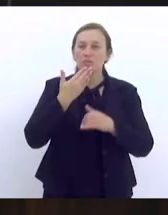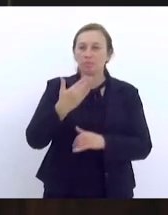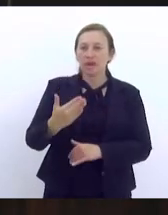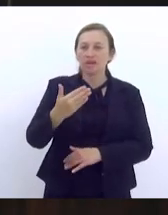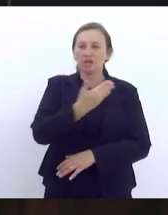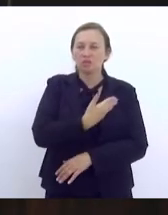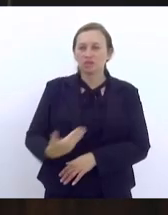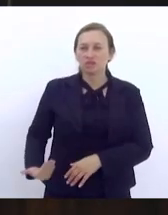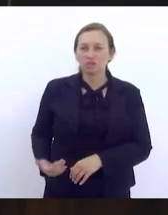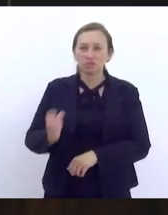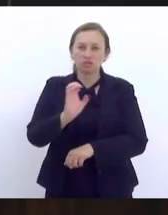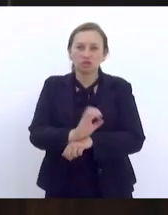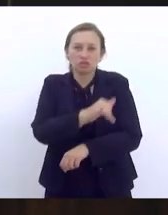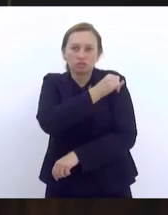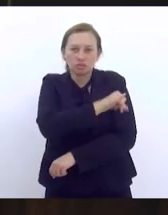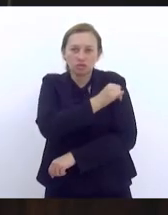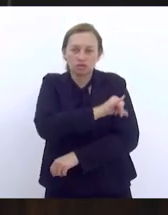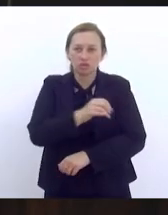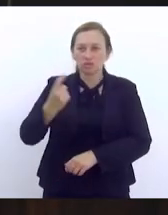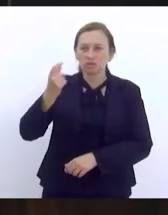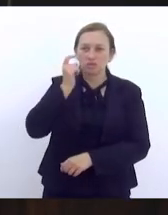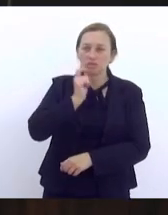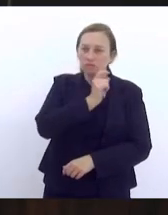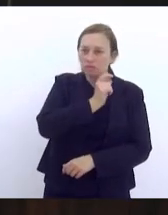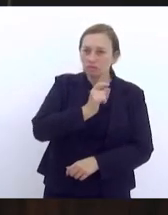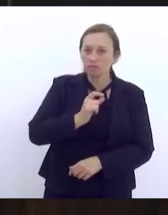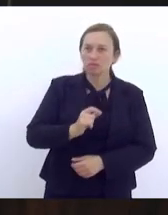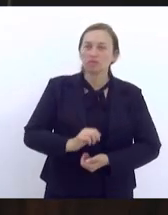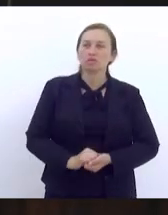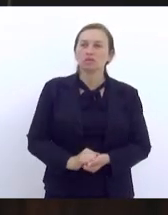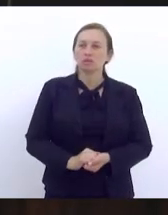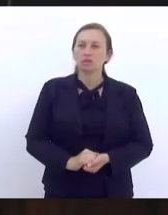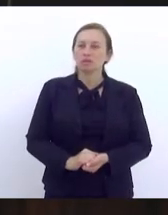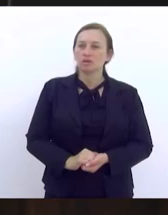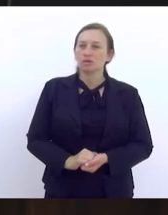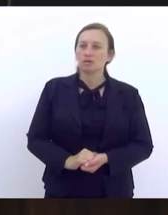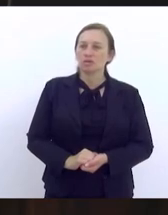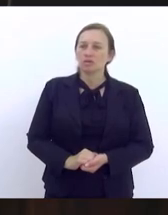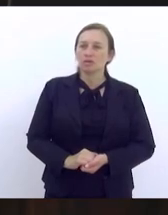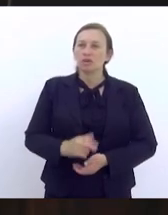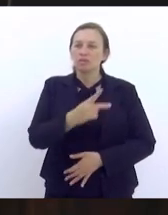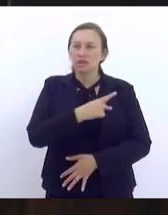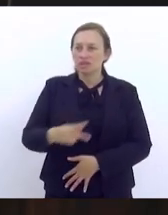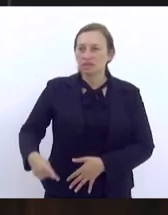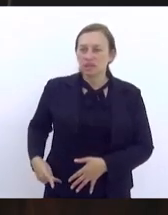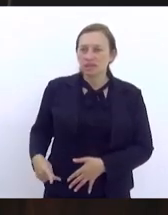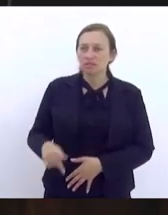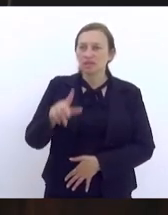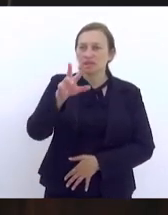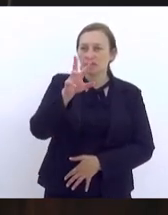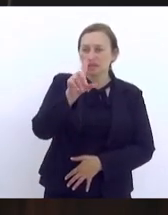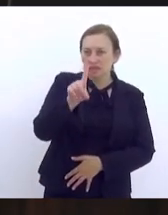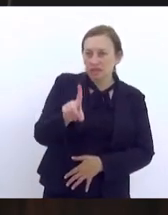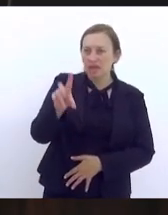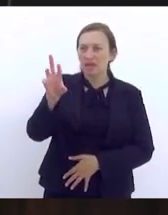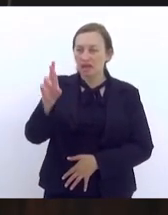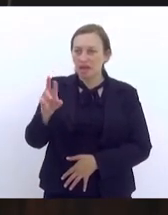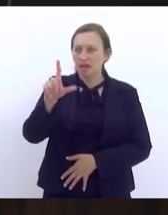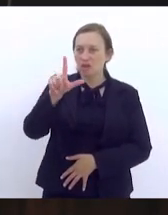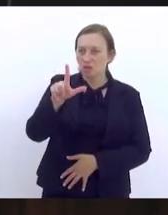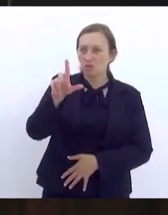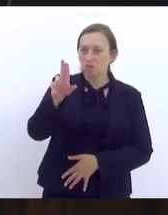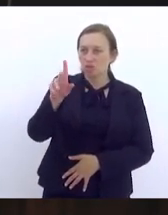governador do Estado do Rio de Janeiro Cláudio Castro com vistas ao presidente do Dr Luiz Roberto primeiro